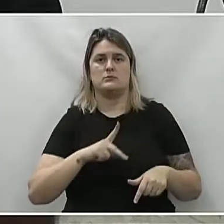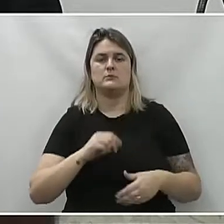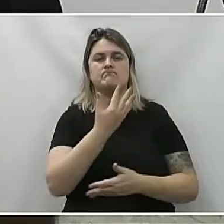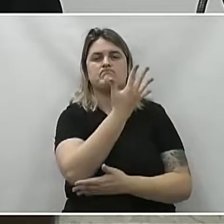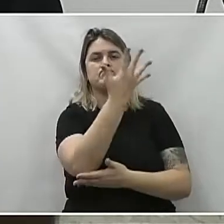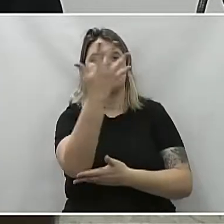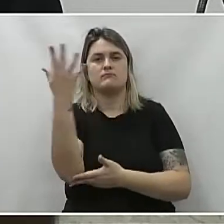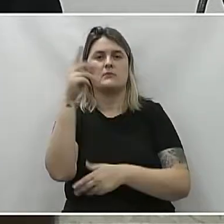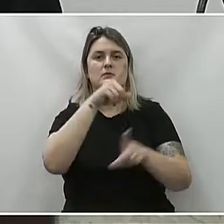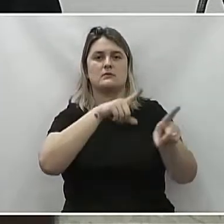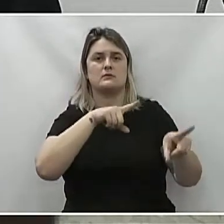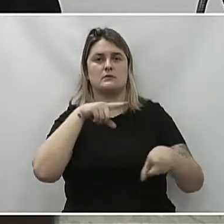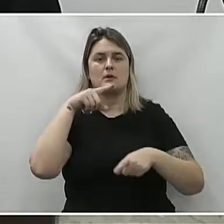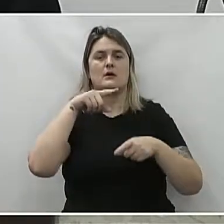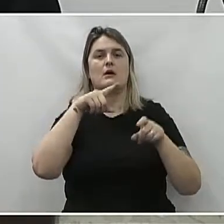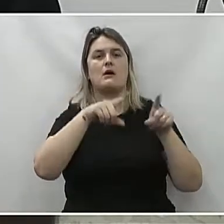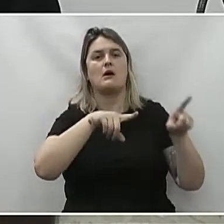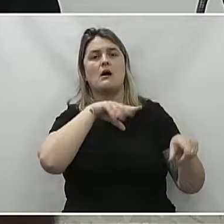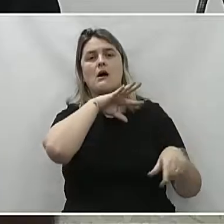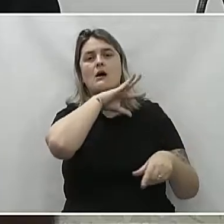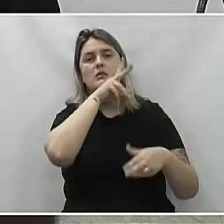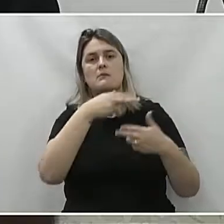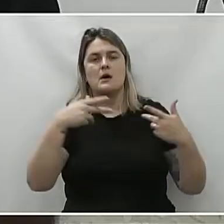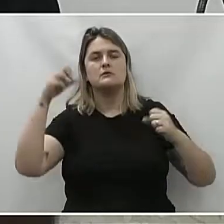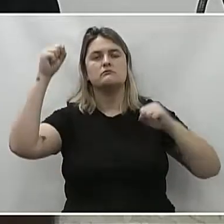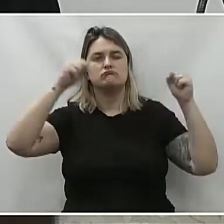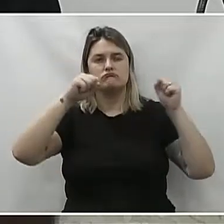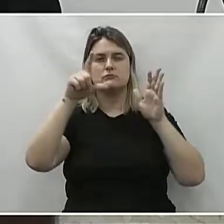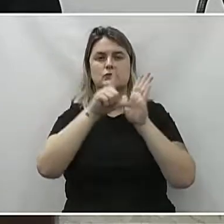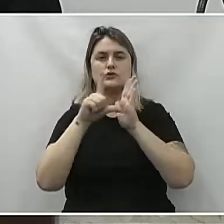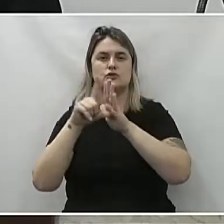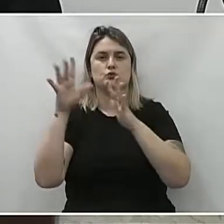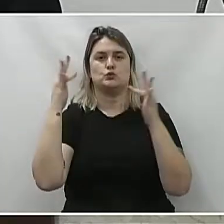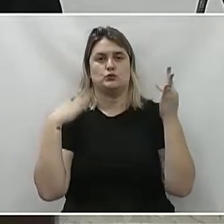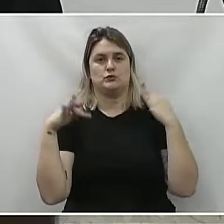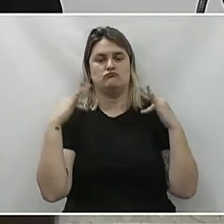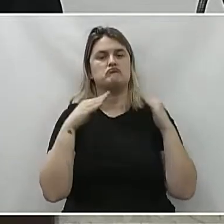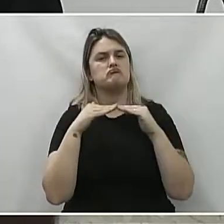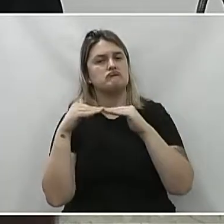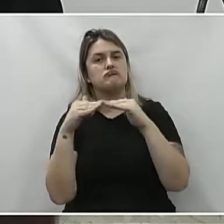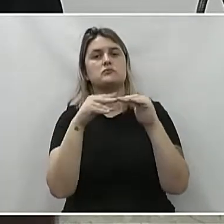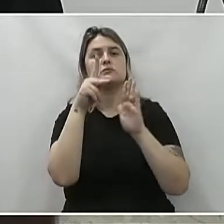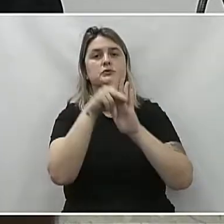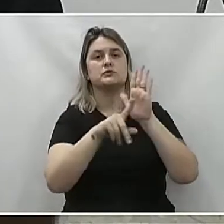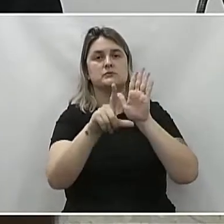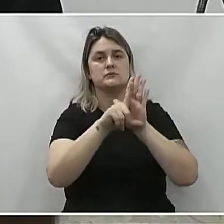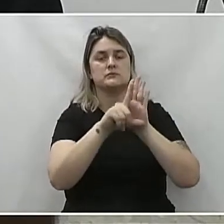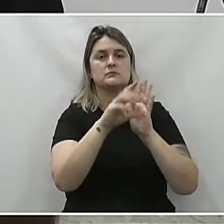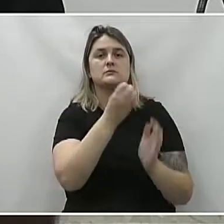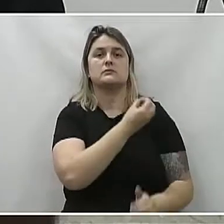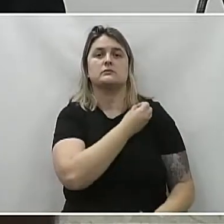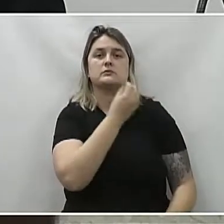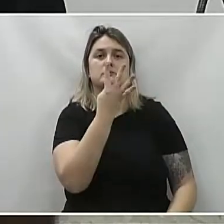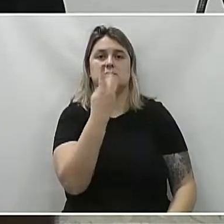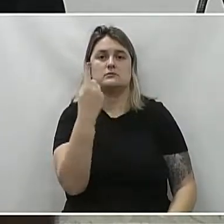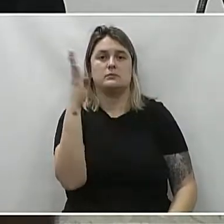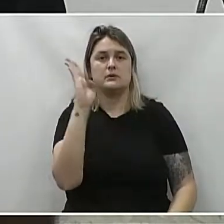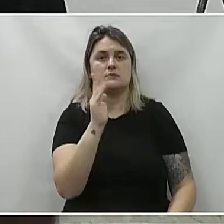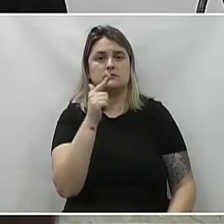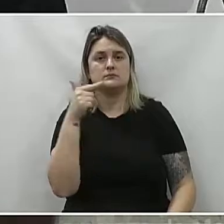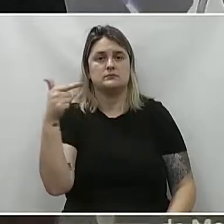Meio Ambiente, Agricultura, Pecuária, Indústria, Comércio e Turismo. Favorável ao projeto de lei ordinário número 41